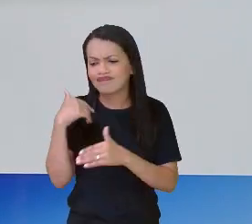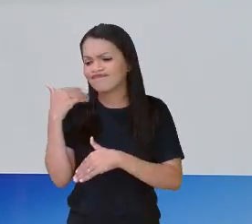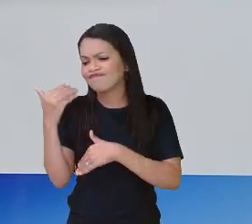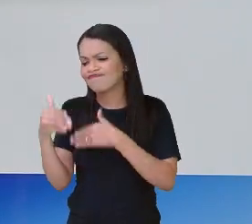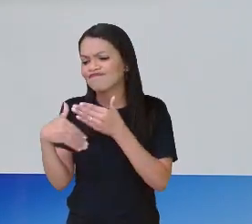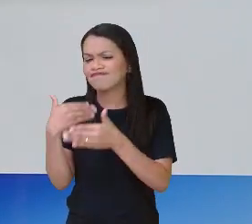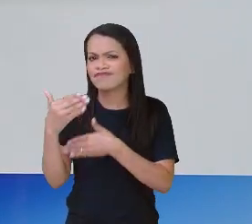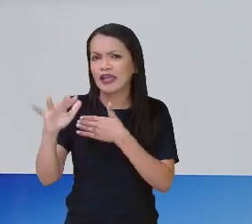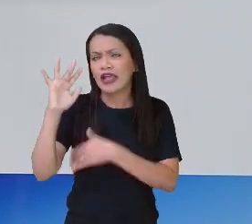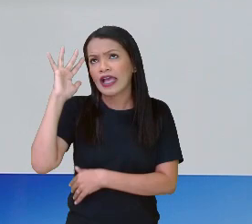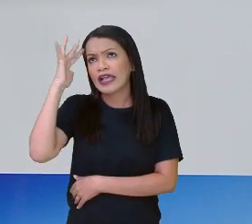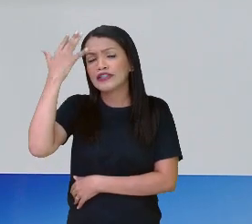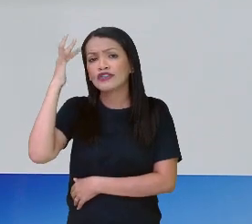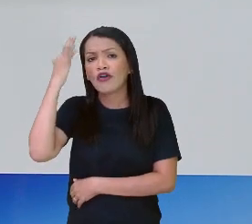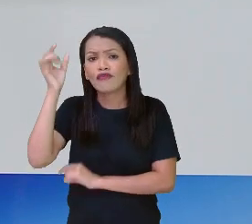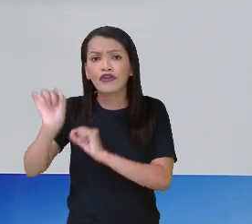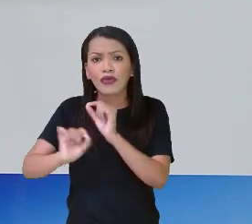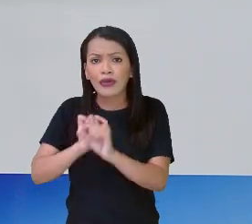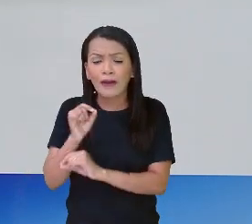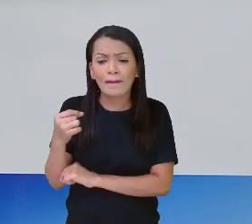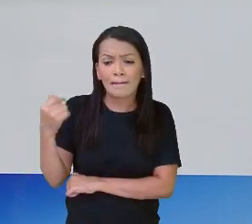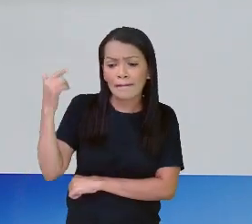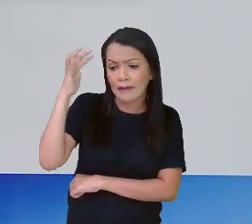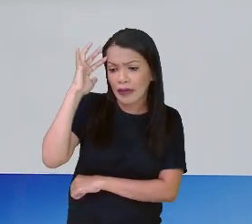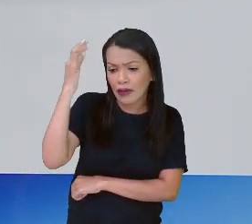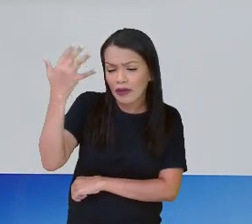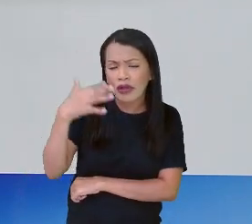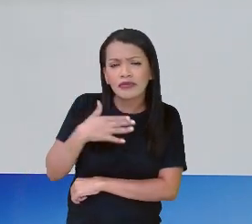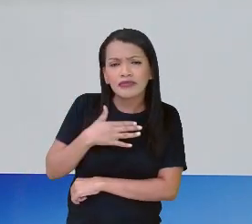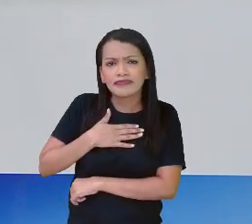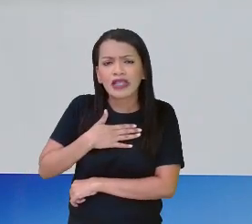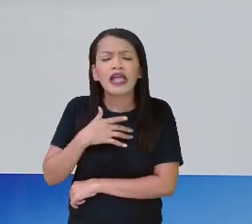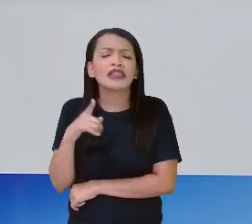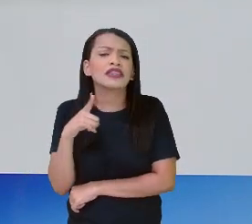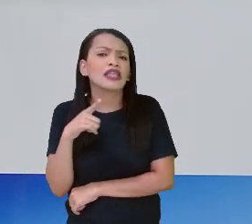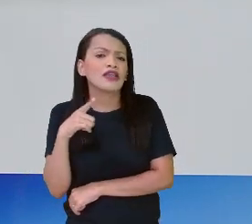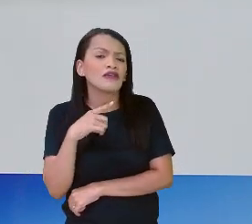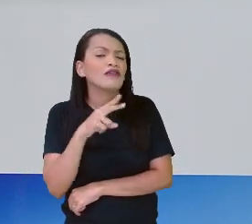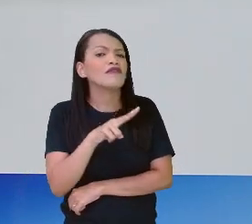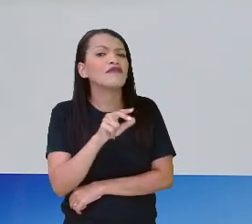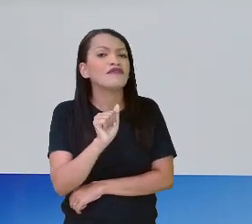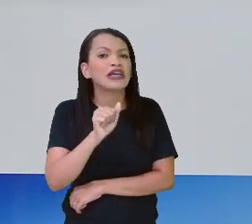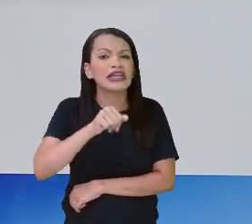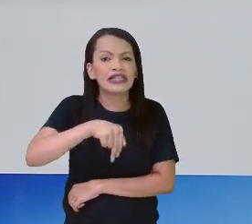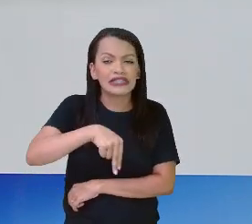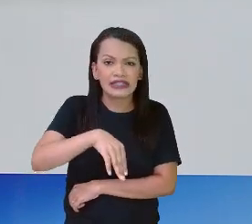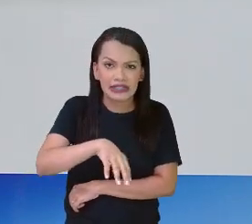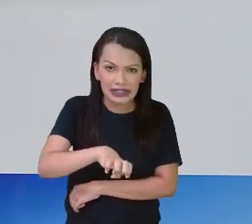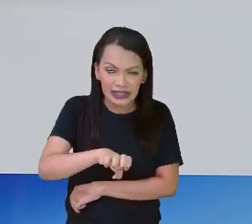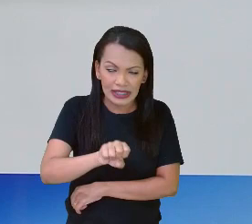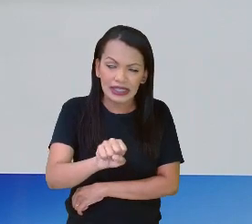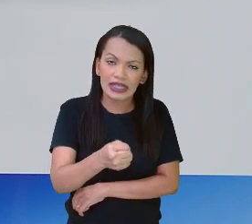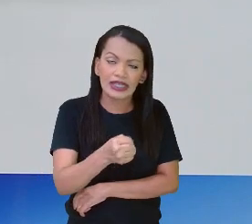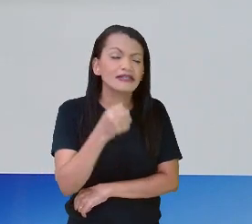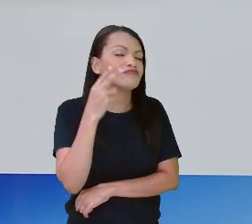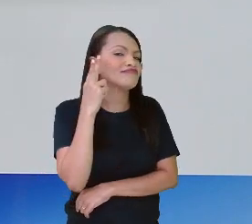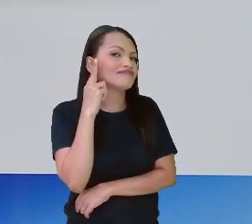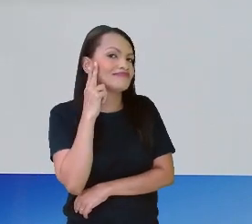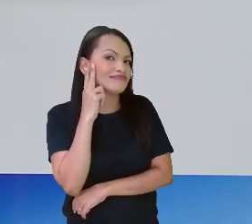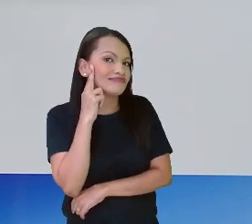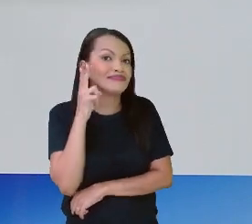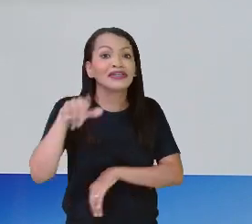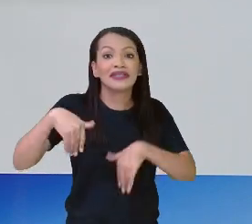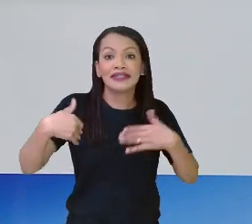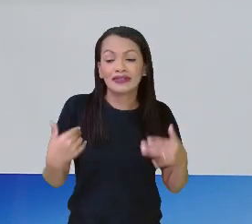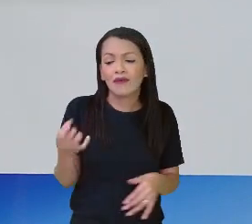vai ser tentando resolver o problema ali de Jéssica. Não terá o de Jéssica, o de Vanessa, o de outras personagens, tá certo? Então, cada conto